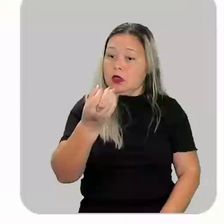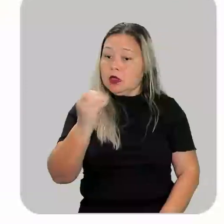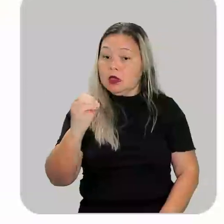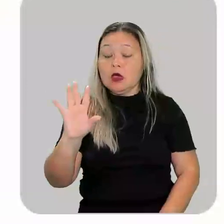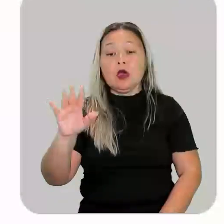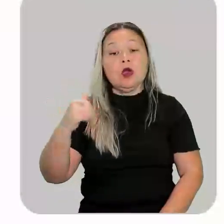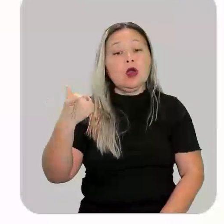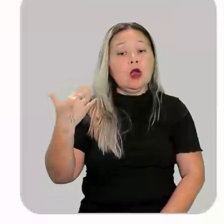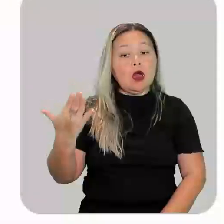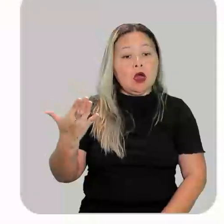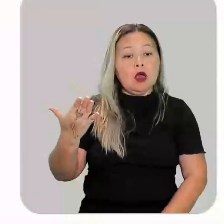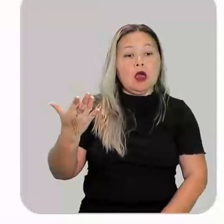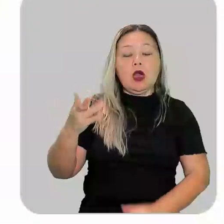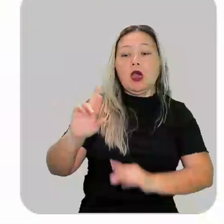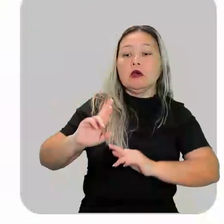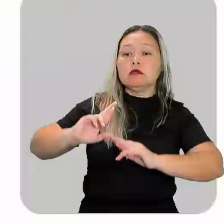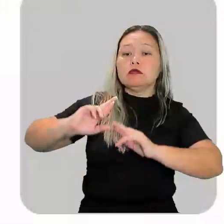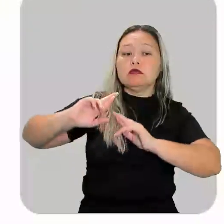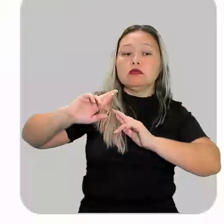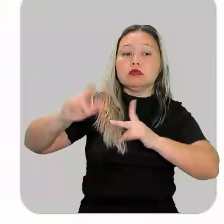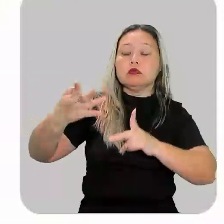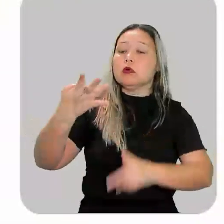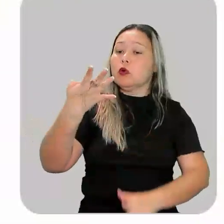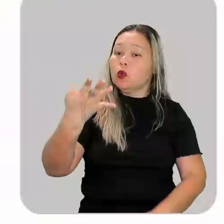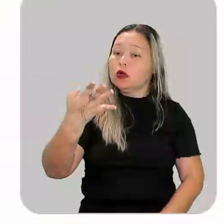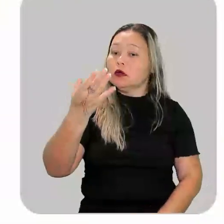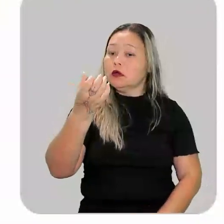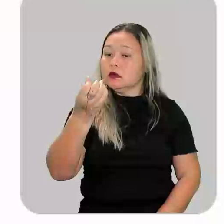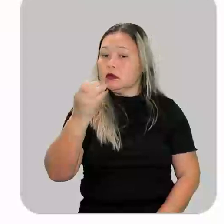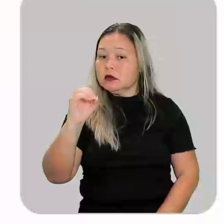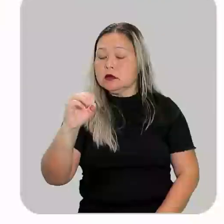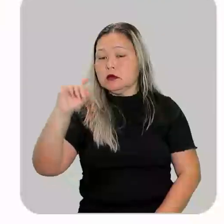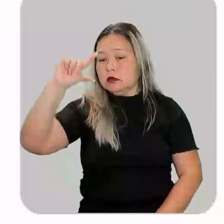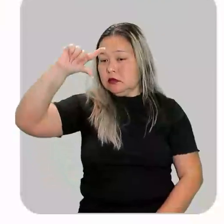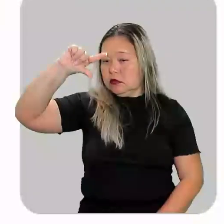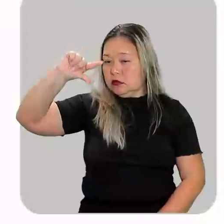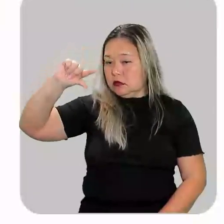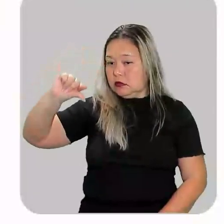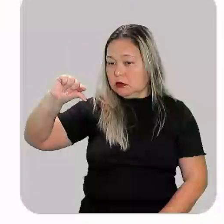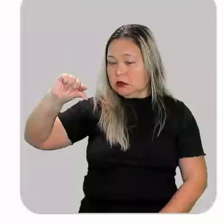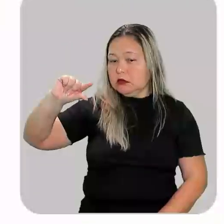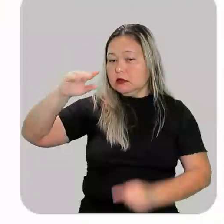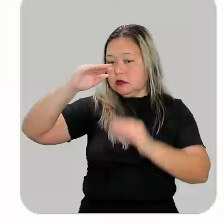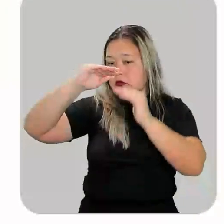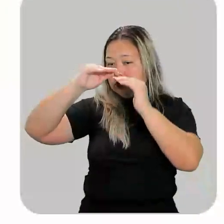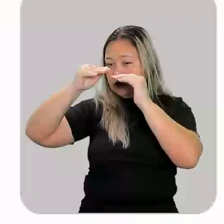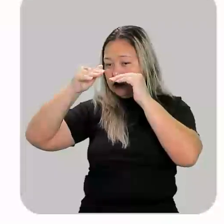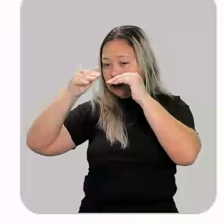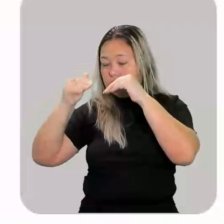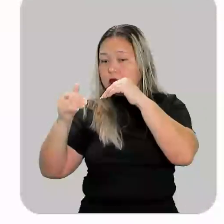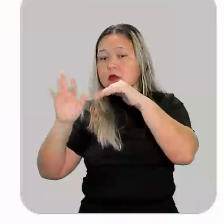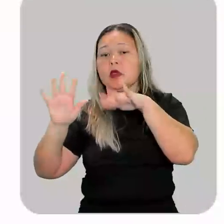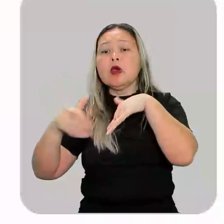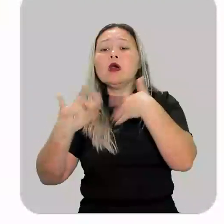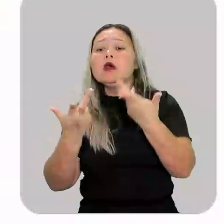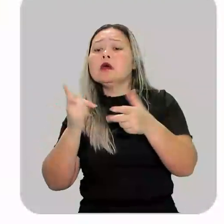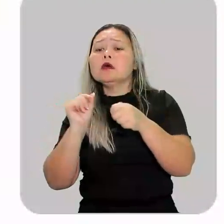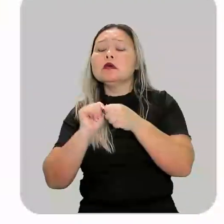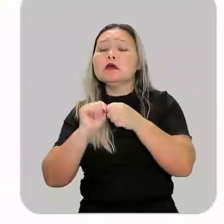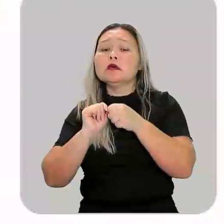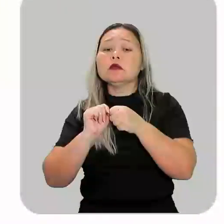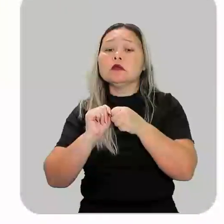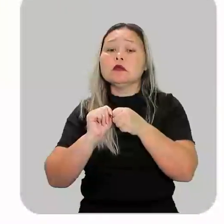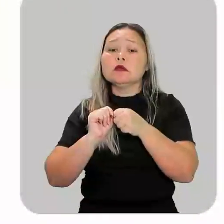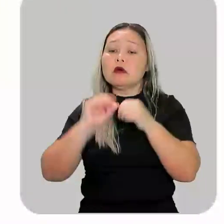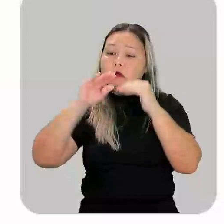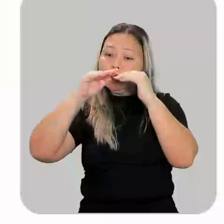460. Ah, tá. Então, a diferença aqui foi de 460. É o que está caindo, né? É o que está caindo. E agora o que a gente vai fazer, minha